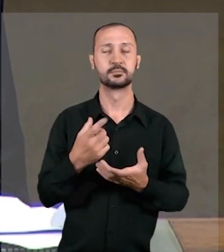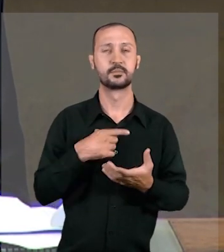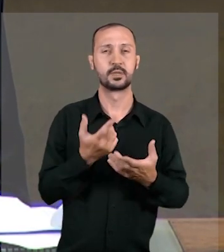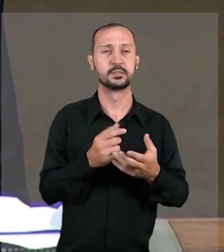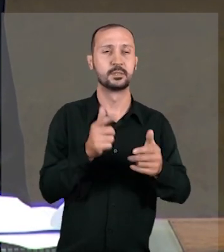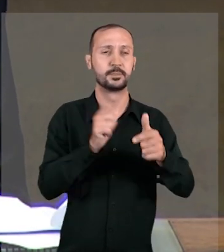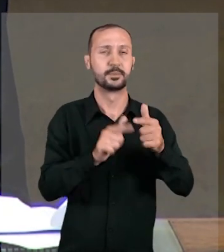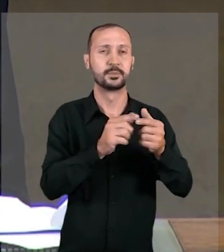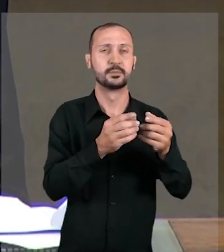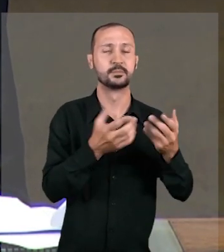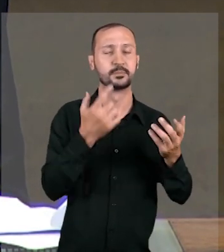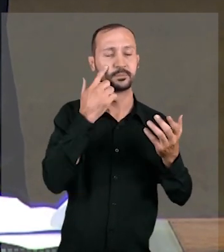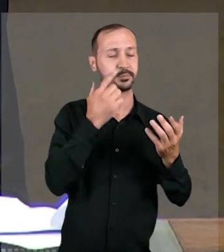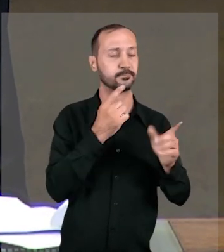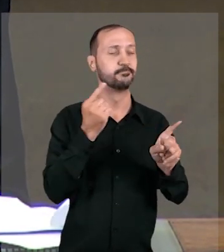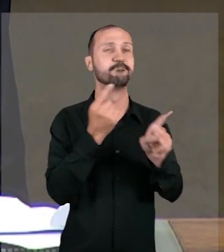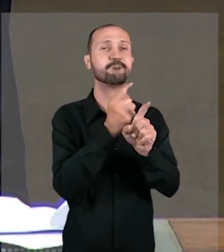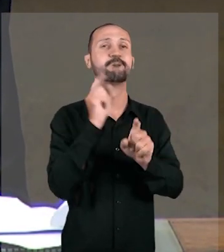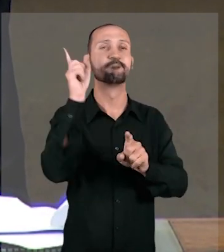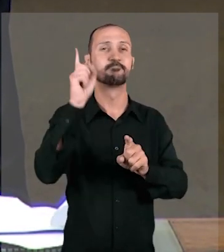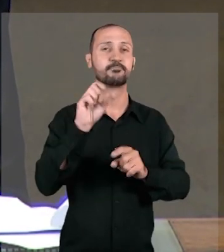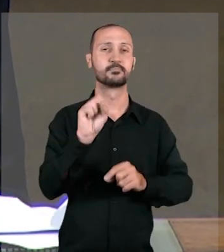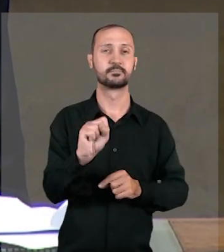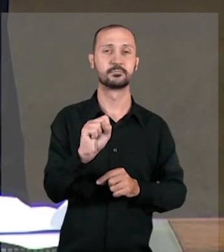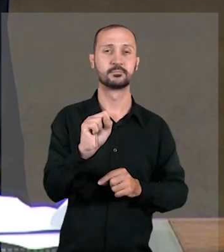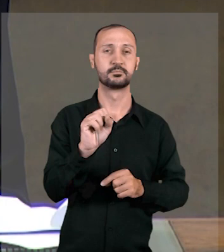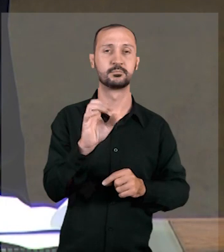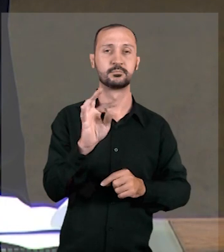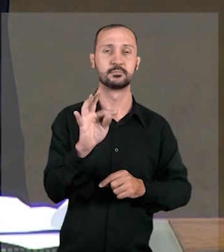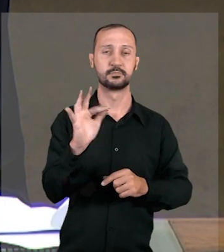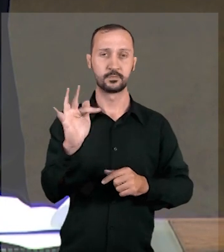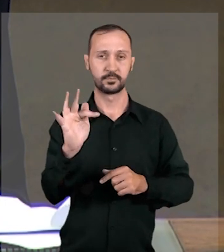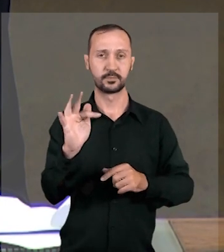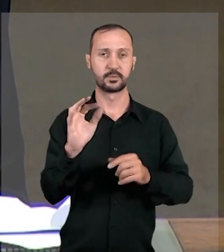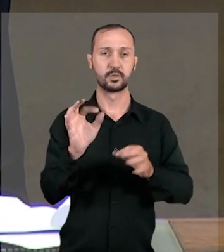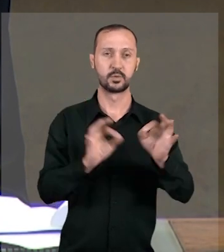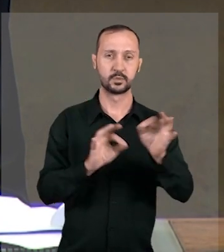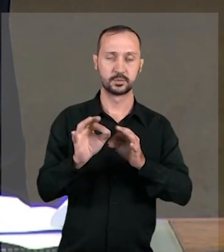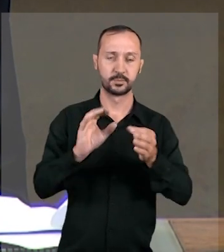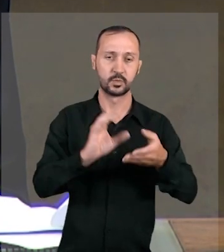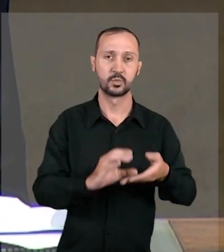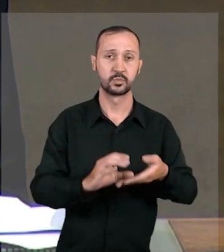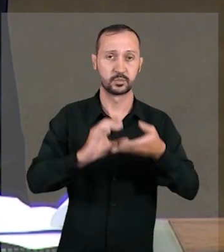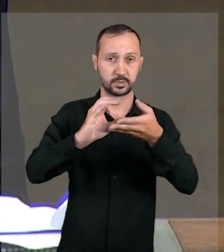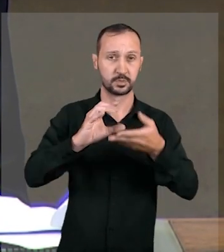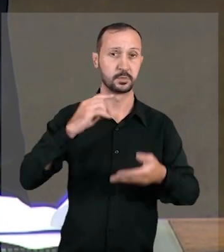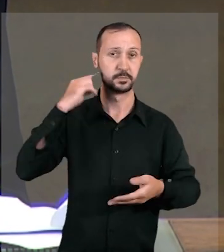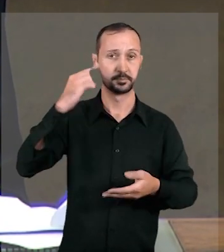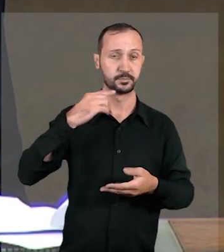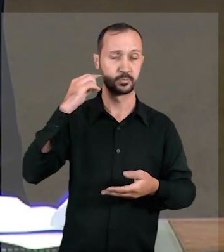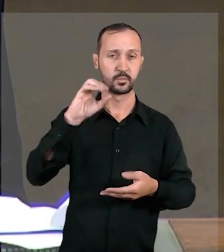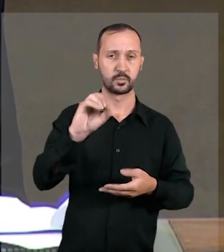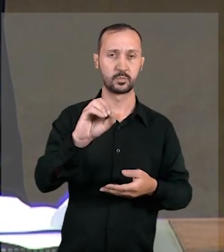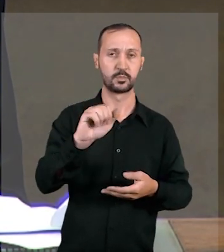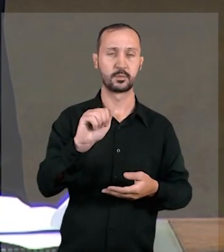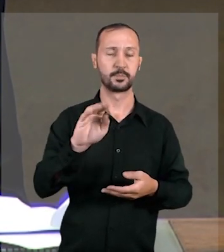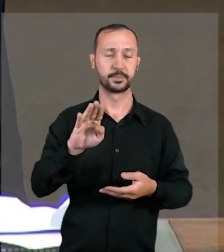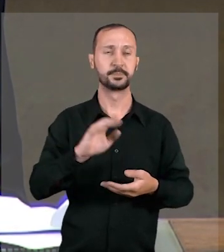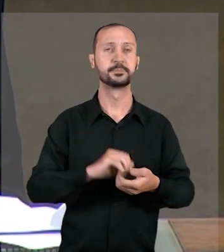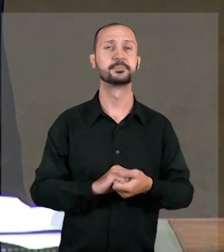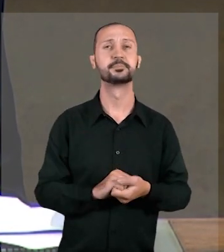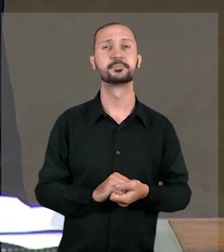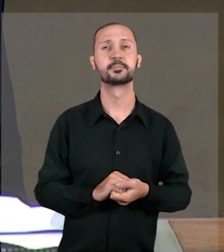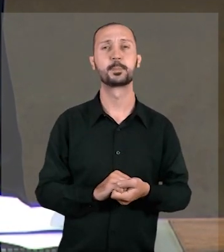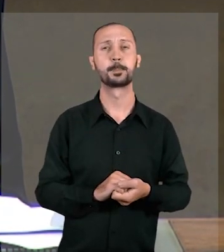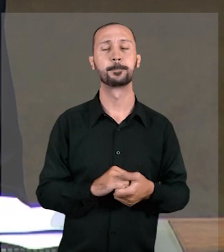aí a matéria chegou ao Supremo Tribunal Federal, posta numa ação ajuizada pelo Conselho Federal da Ordem dos Advogados